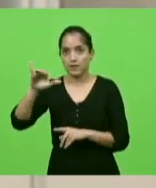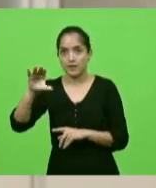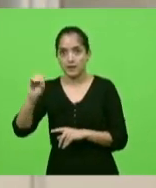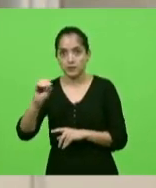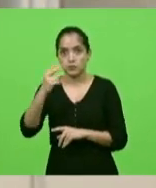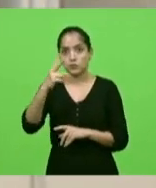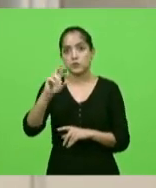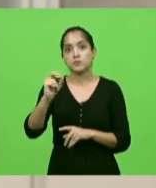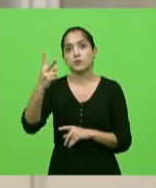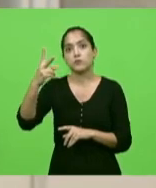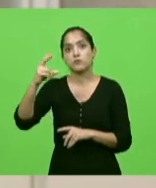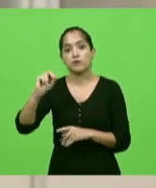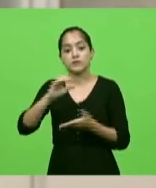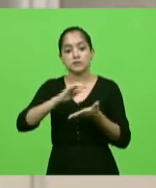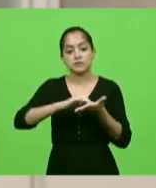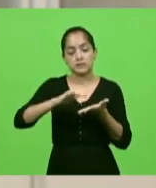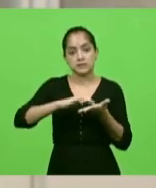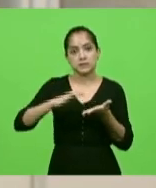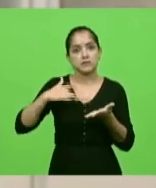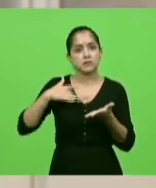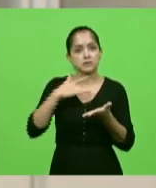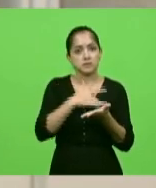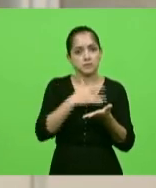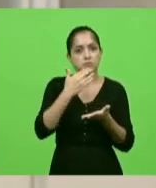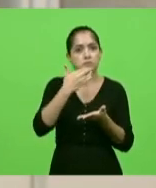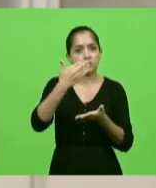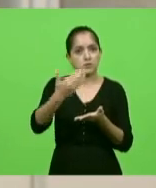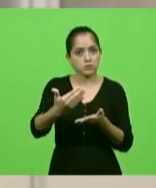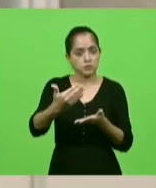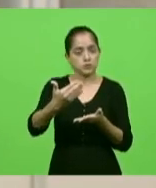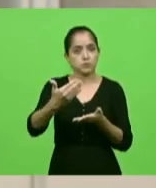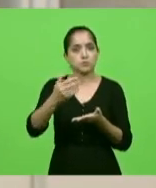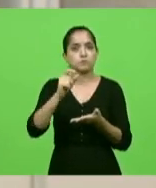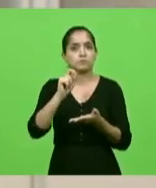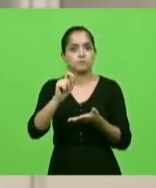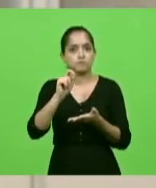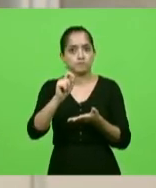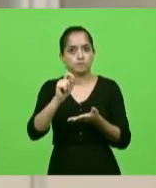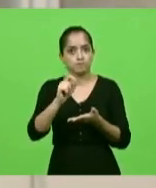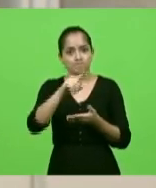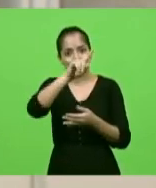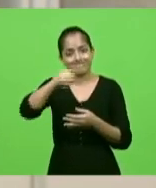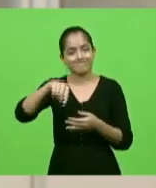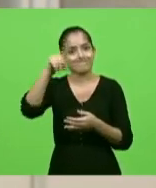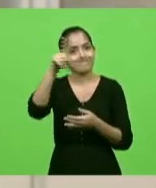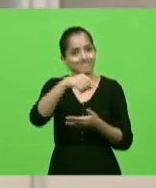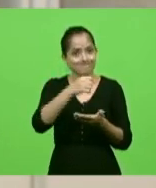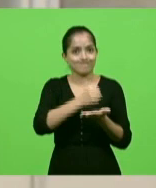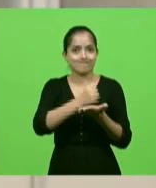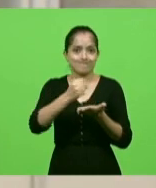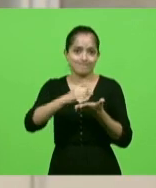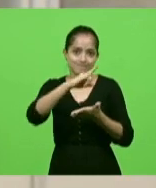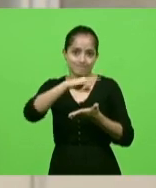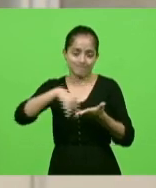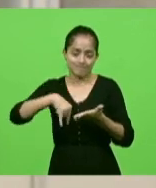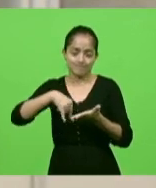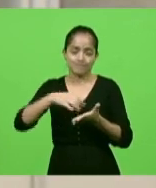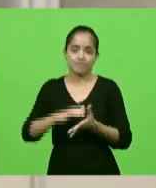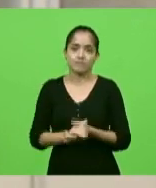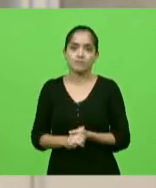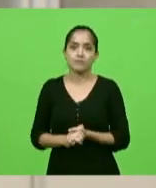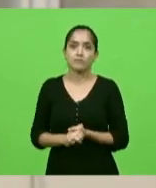2020 a secretaria de saúde solicitou providências para rescisão do contrato em